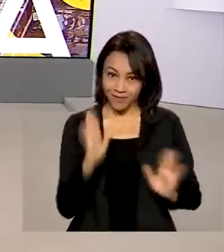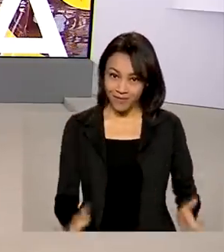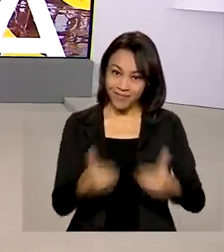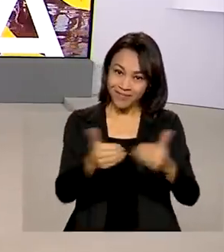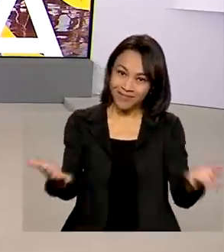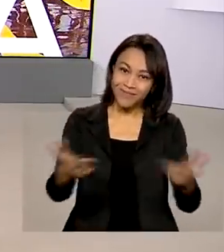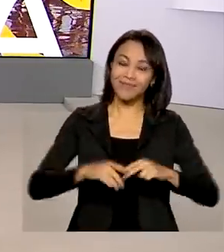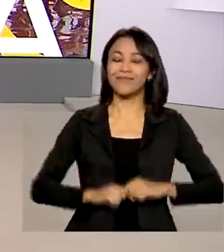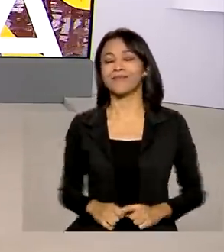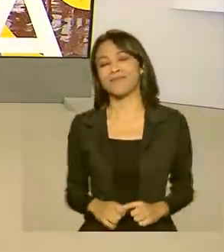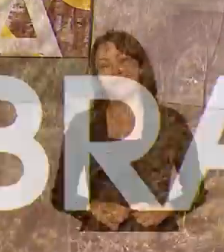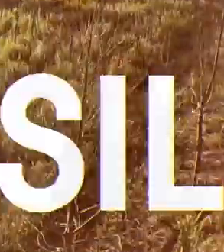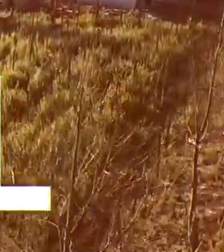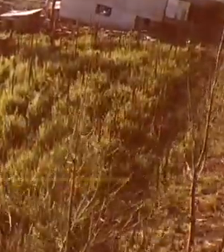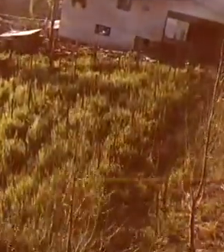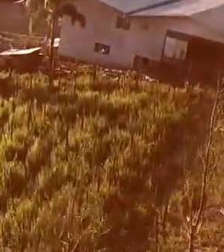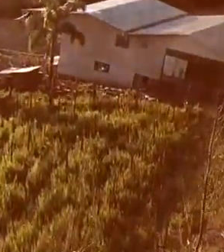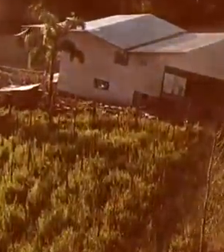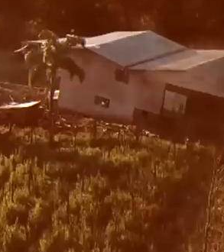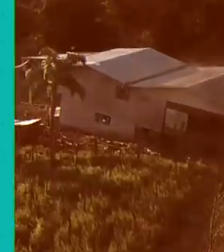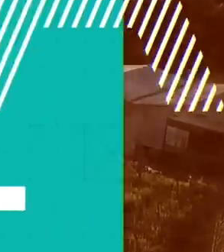está começando.